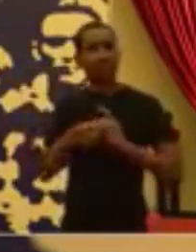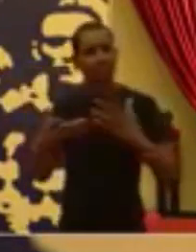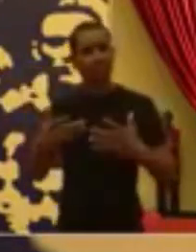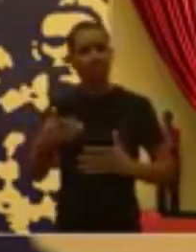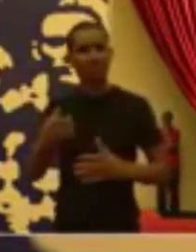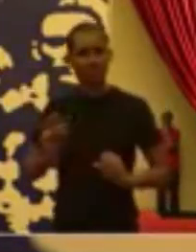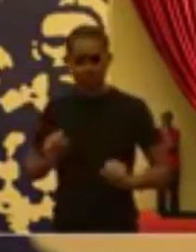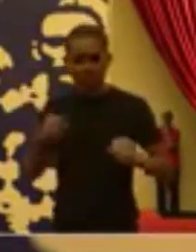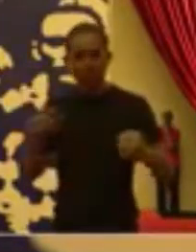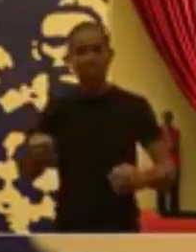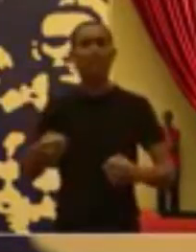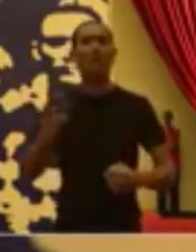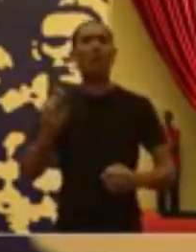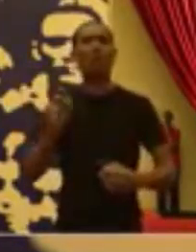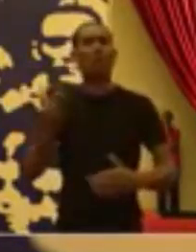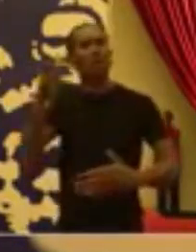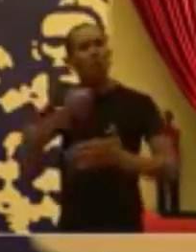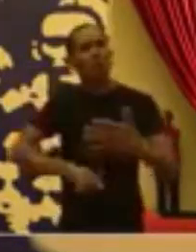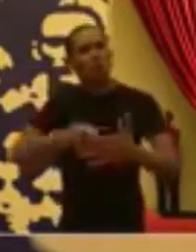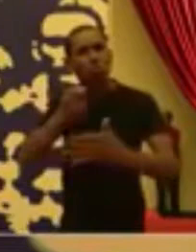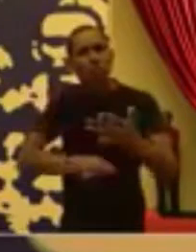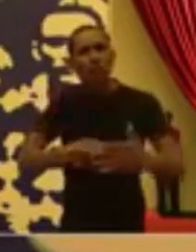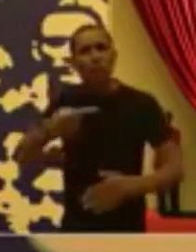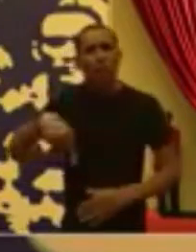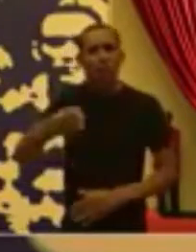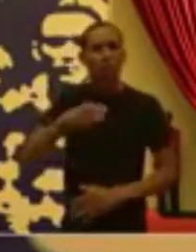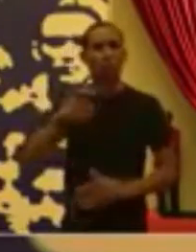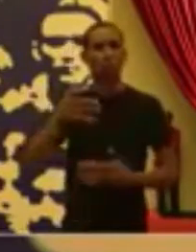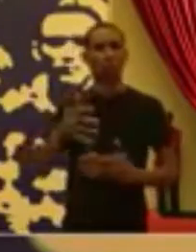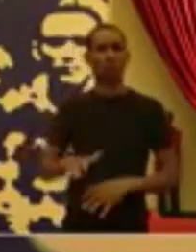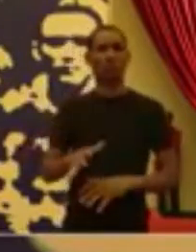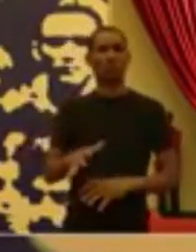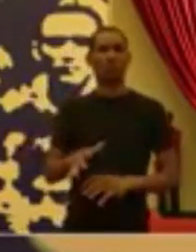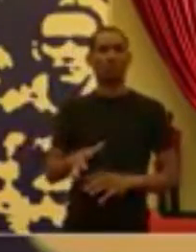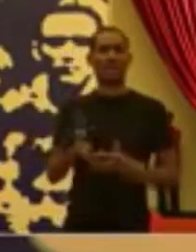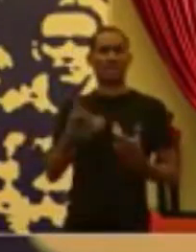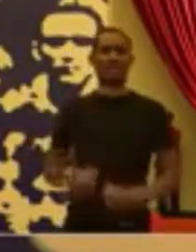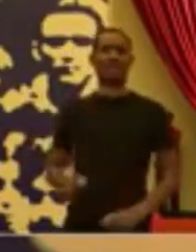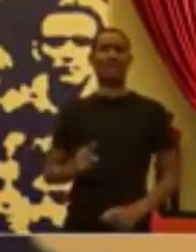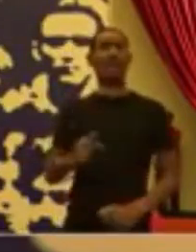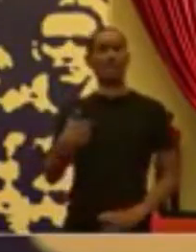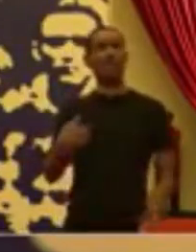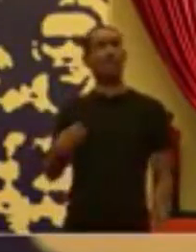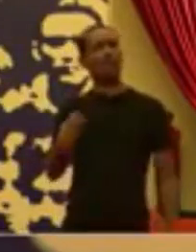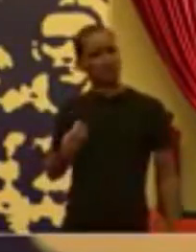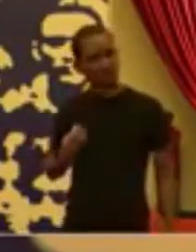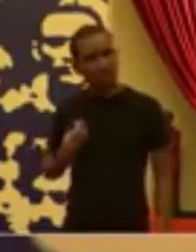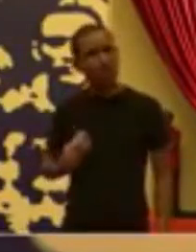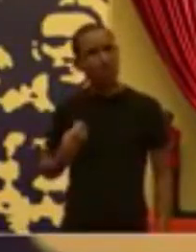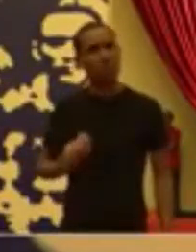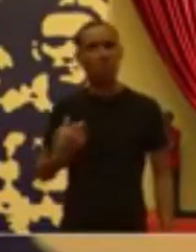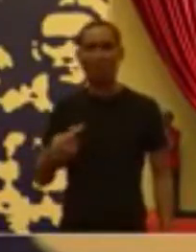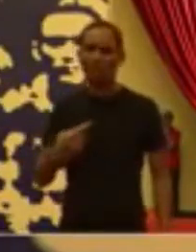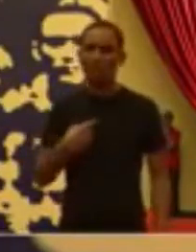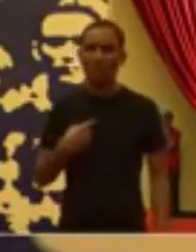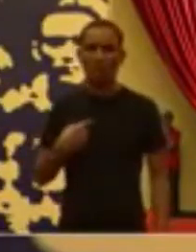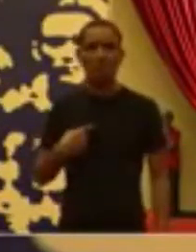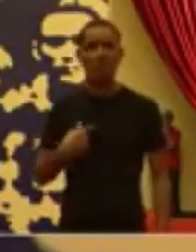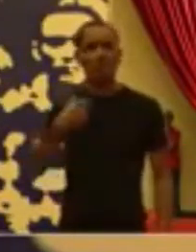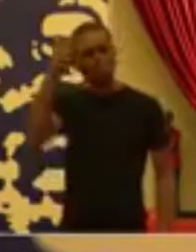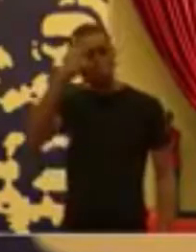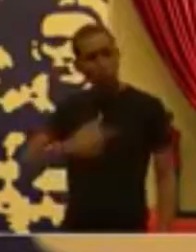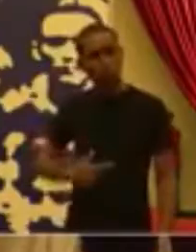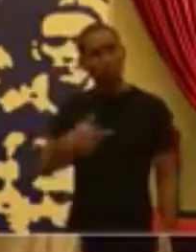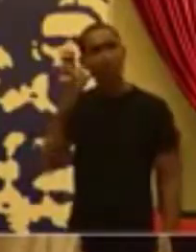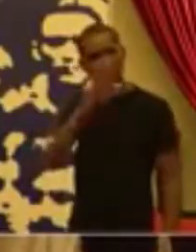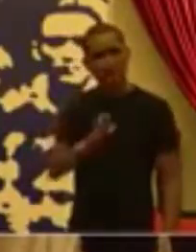é resistir, porque nós não queremos resistência. Eu quero dizer que eu existo, quero dizer que sou da nação